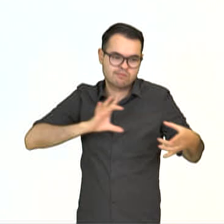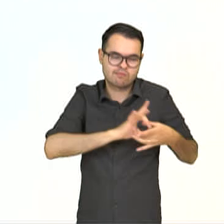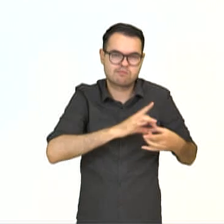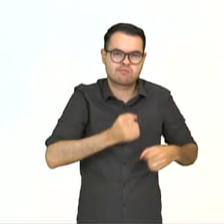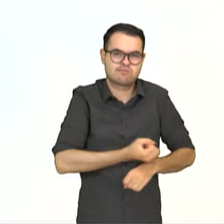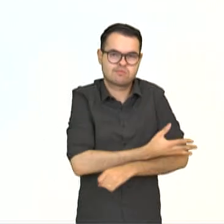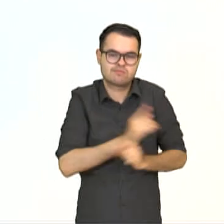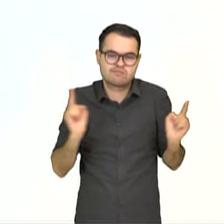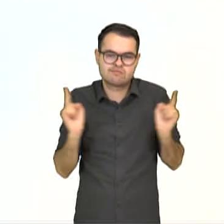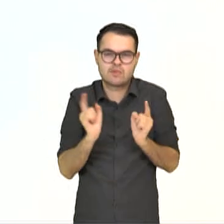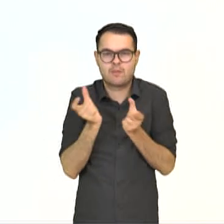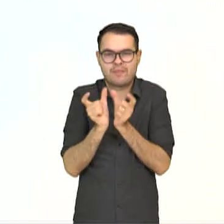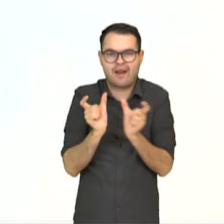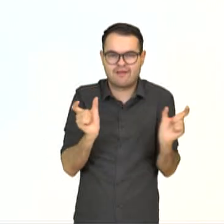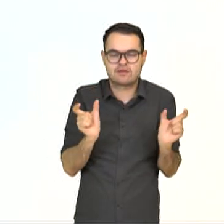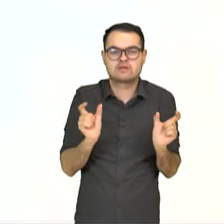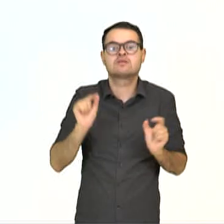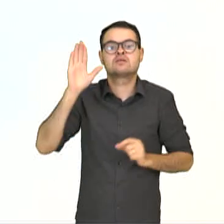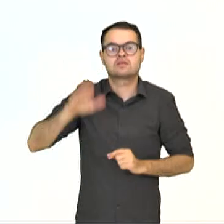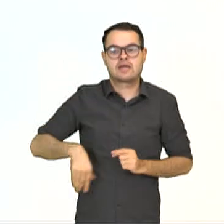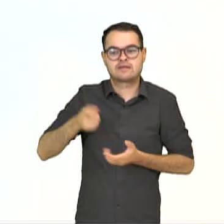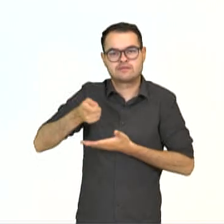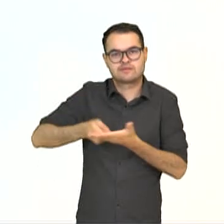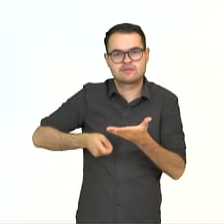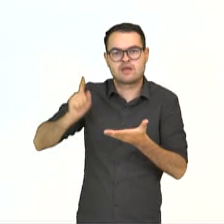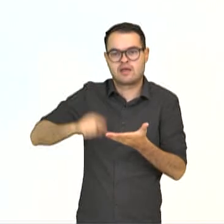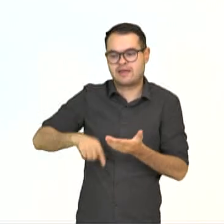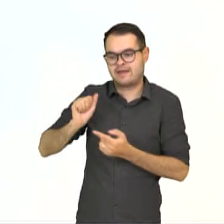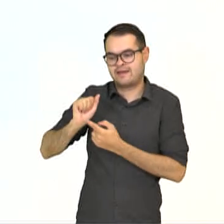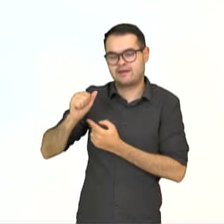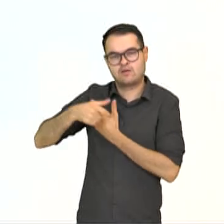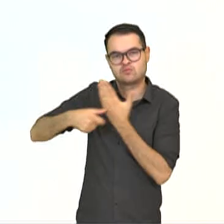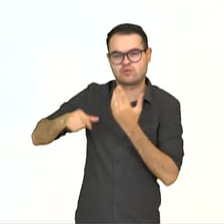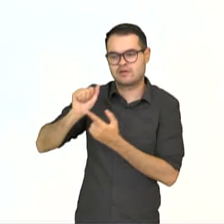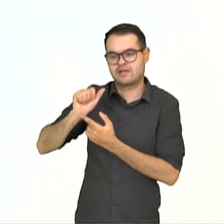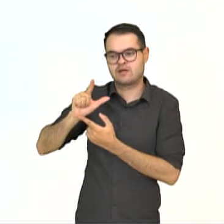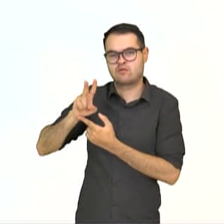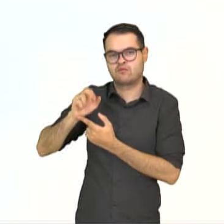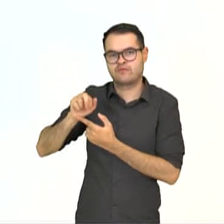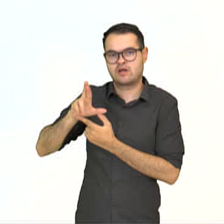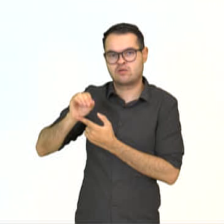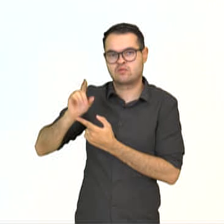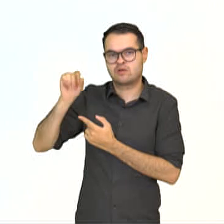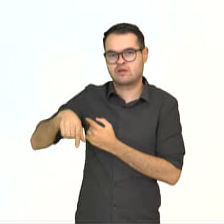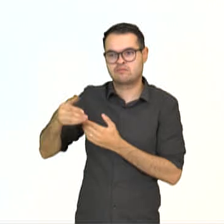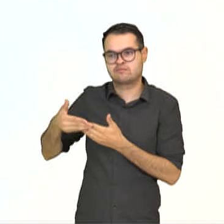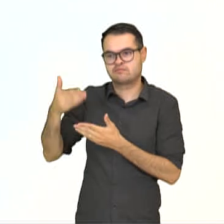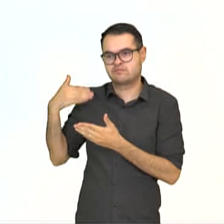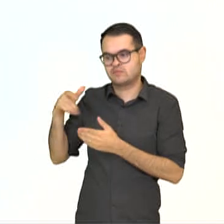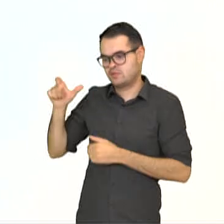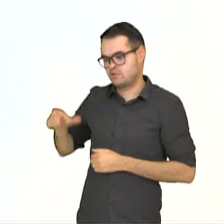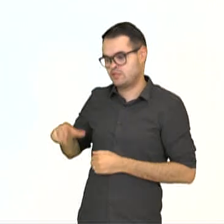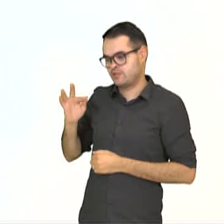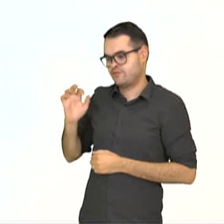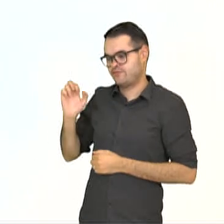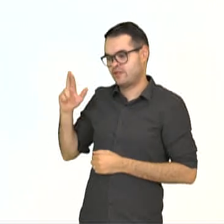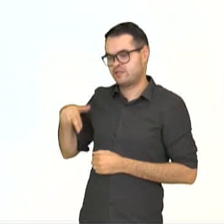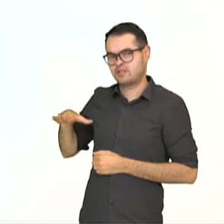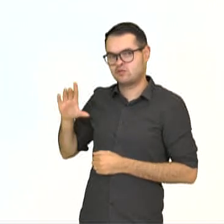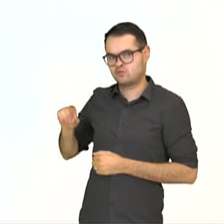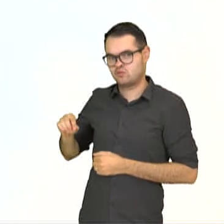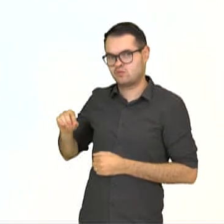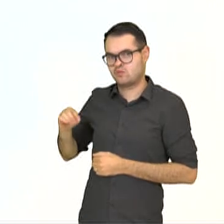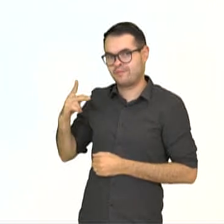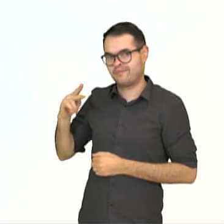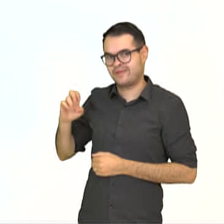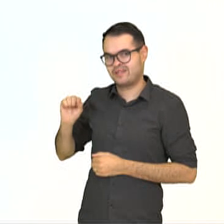as palavras. Quem escreveu isso foi Álvaro de Campos, que é um pseudônimo de Fernando Pessoa. Nós temos aqui